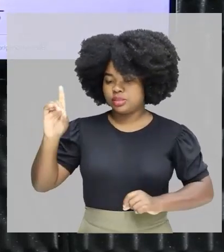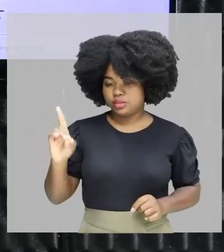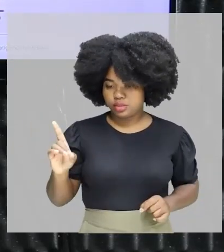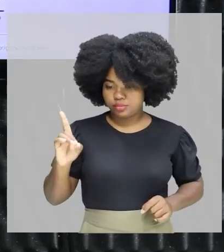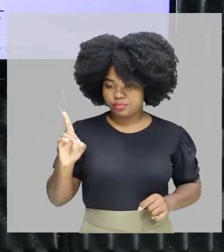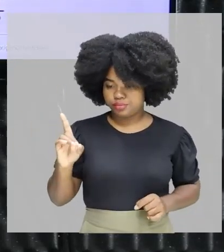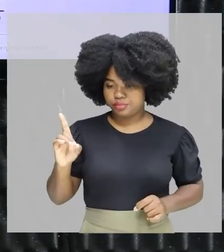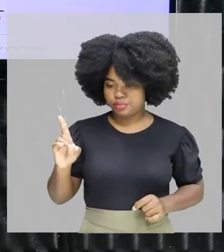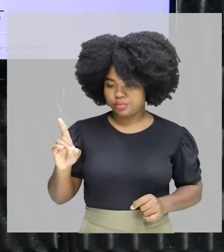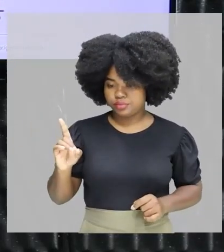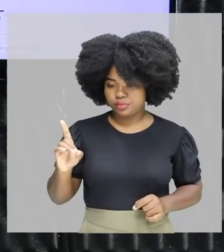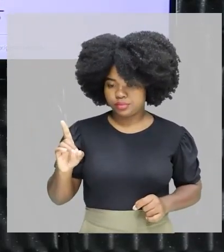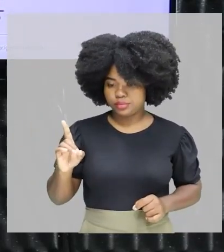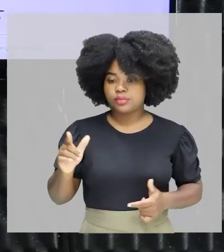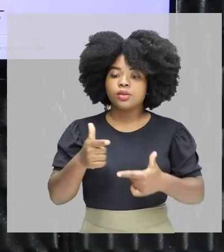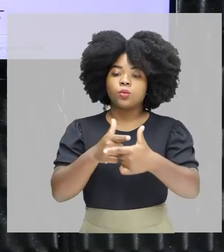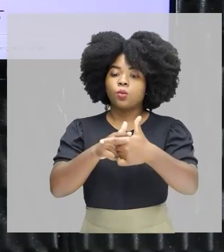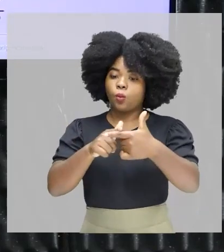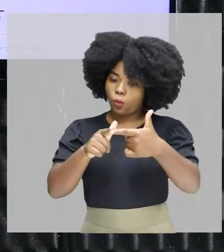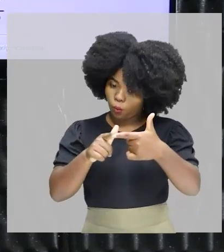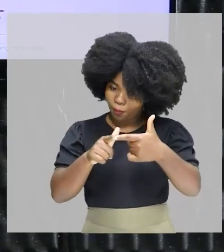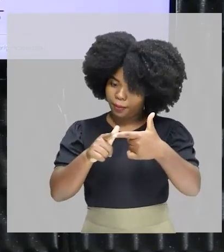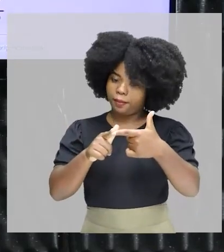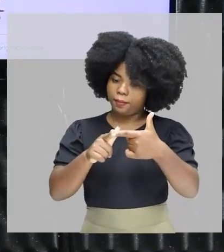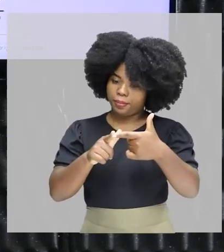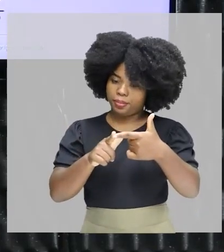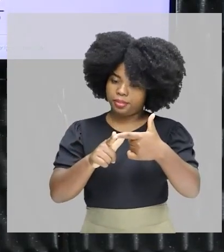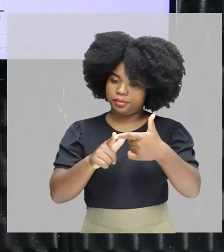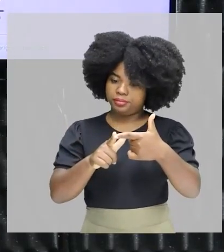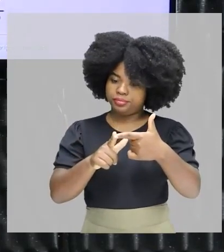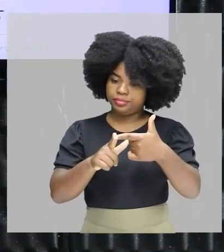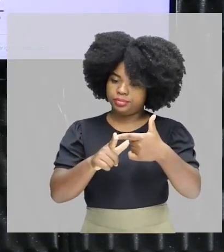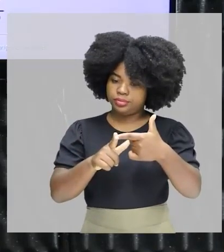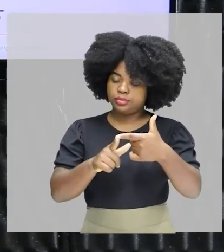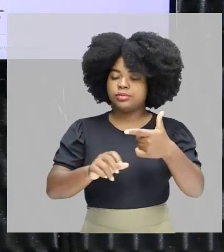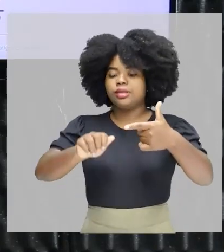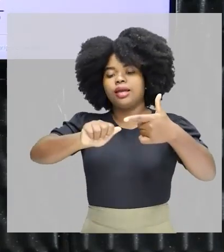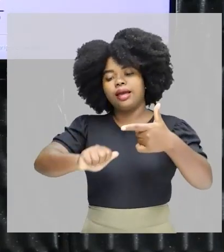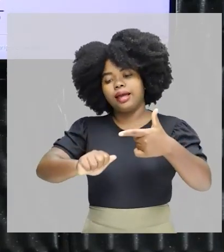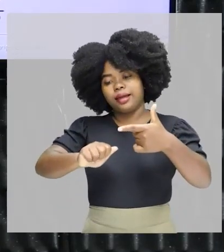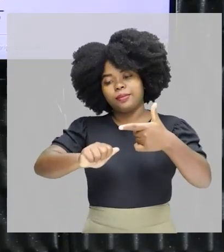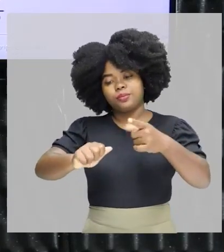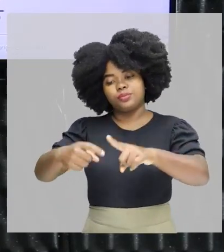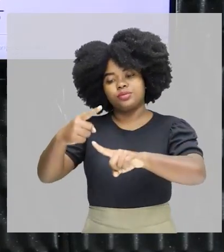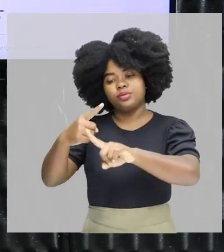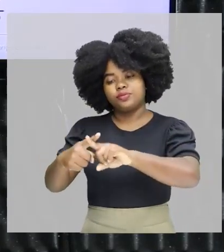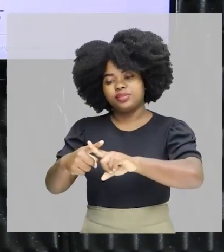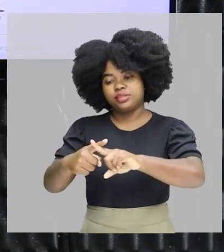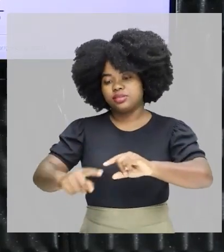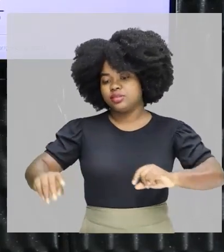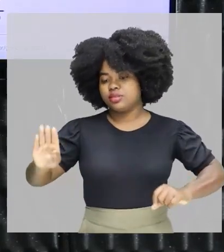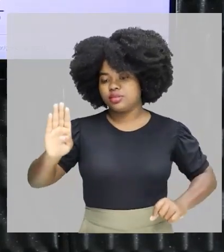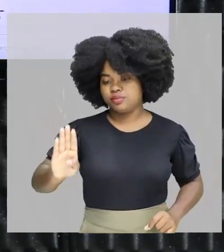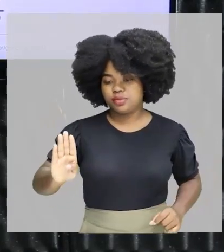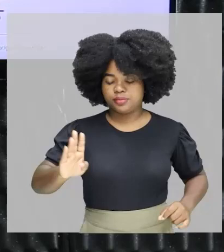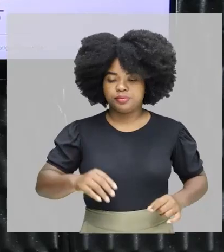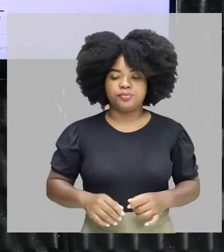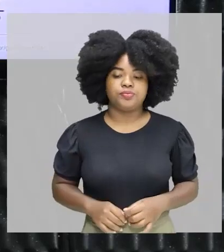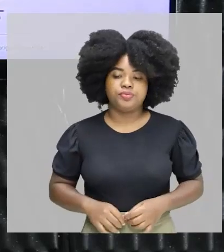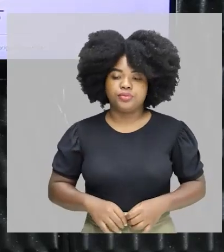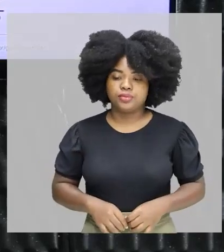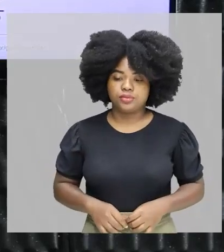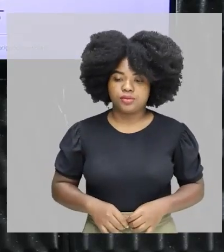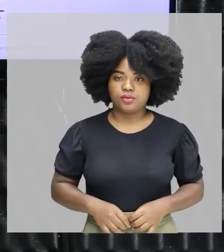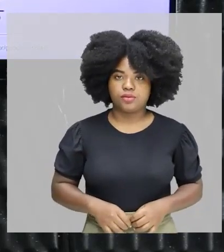D, ok? Sobre o produto dos reagentes. Então, a concentração de A vezes